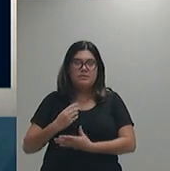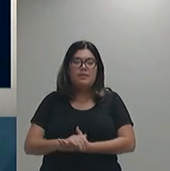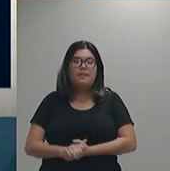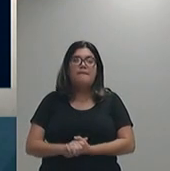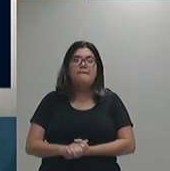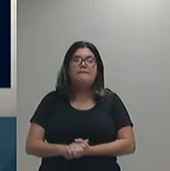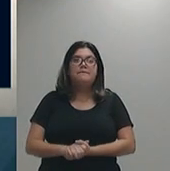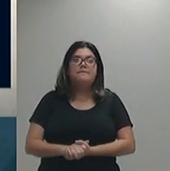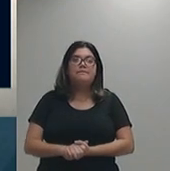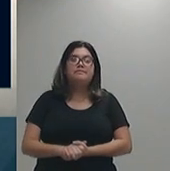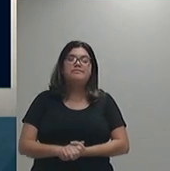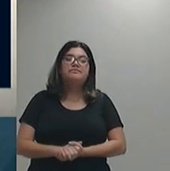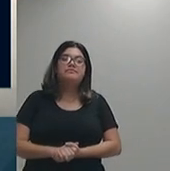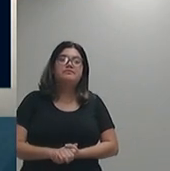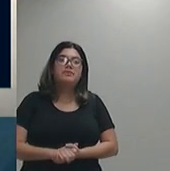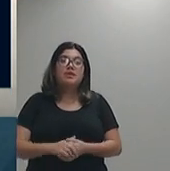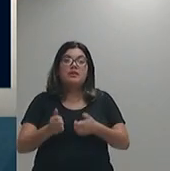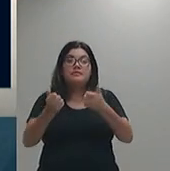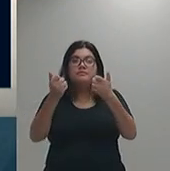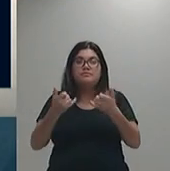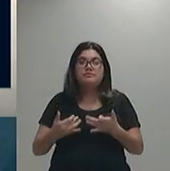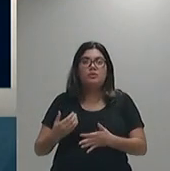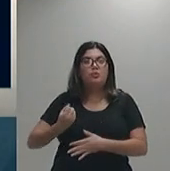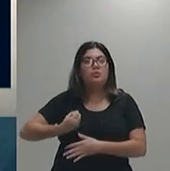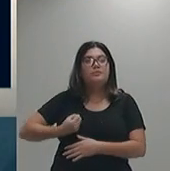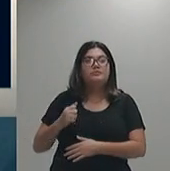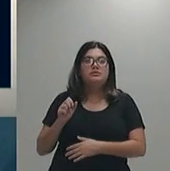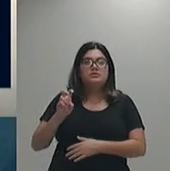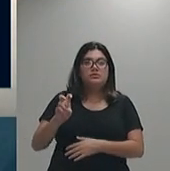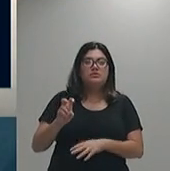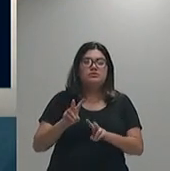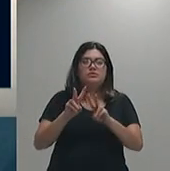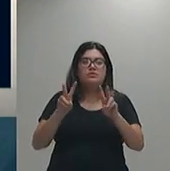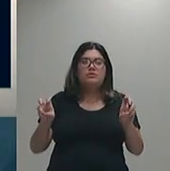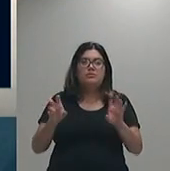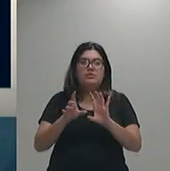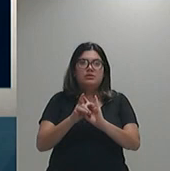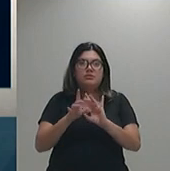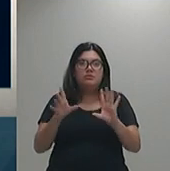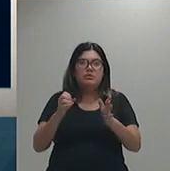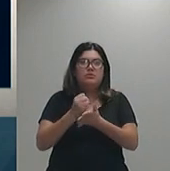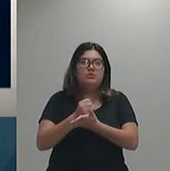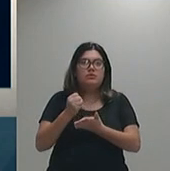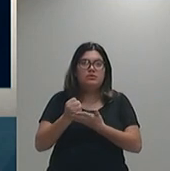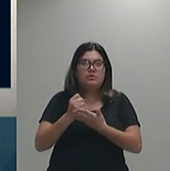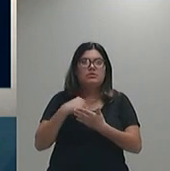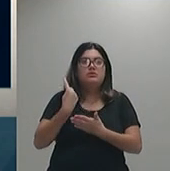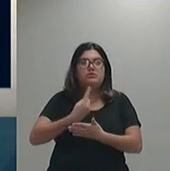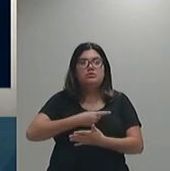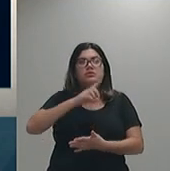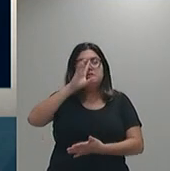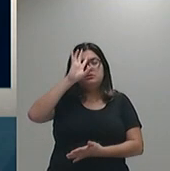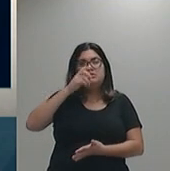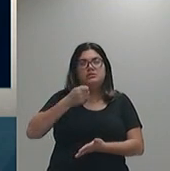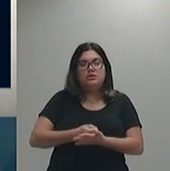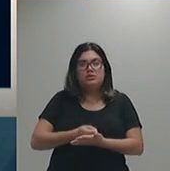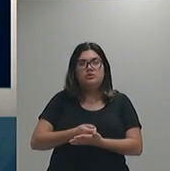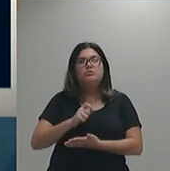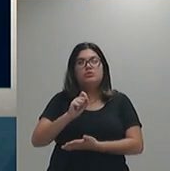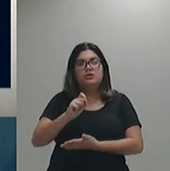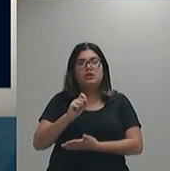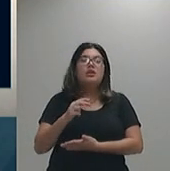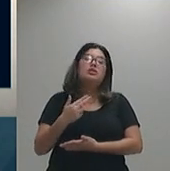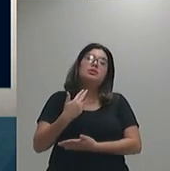aqui no item 5 a questão da liberdade de contratar que nós já decidimos que não pode